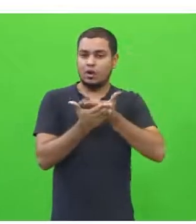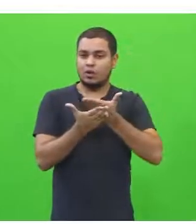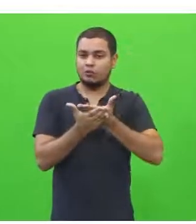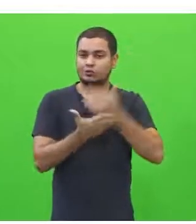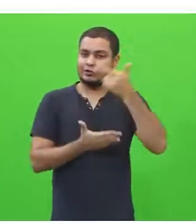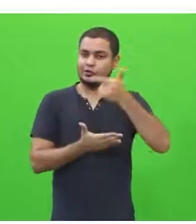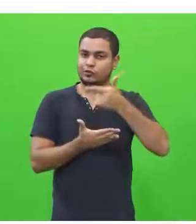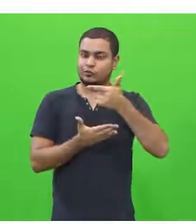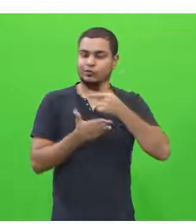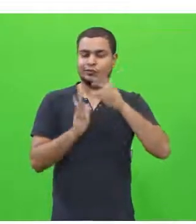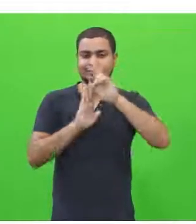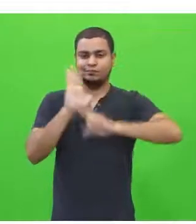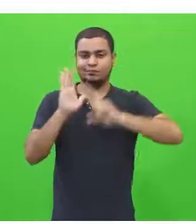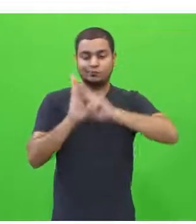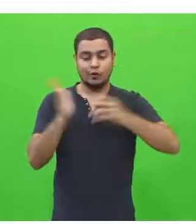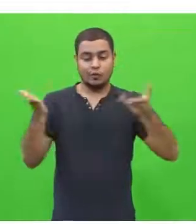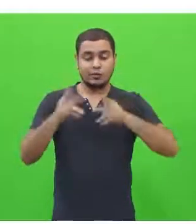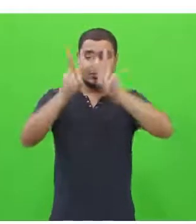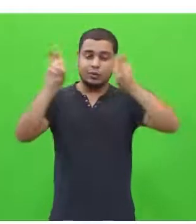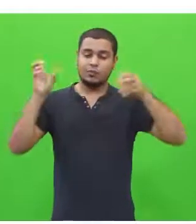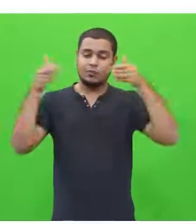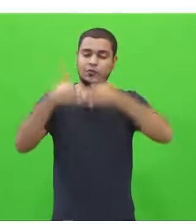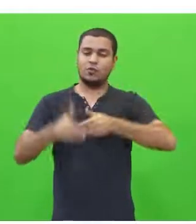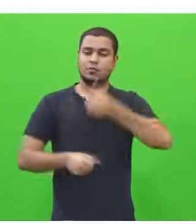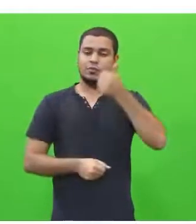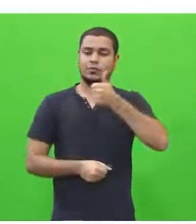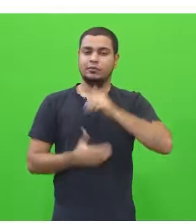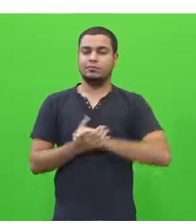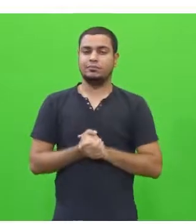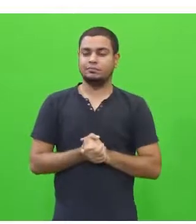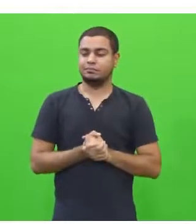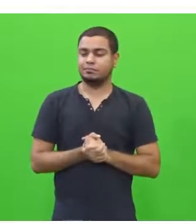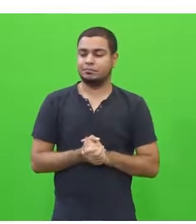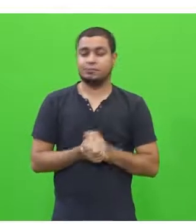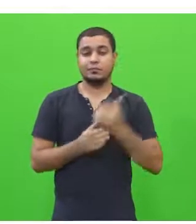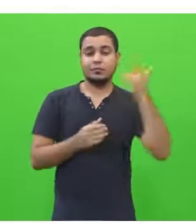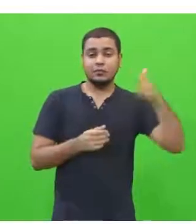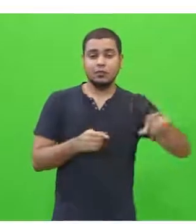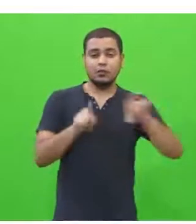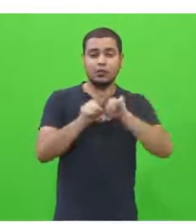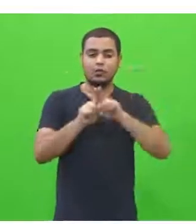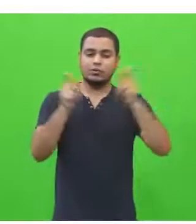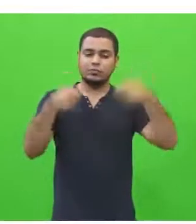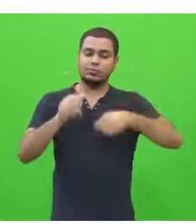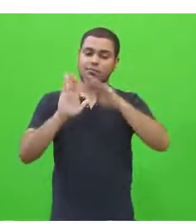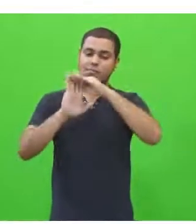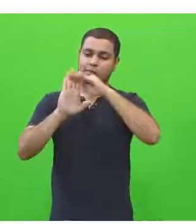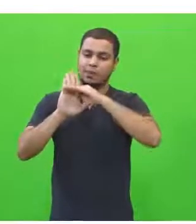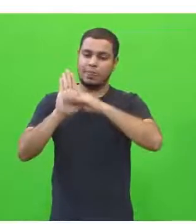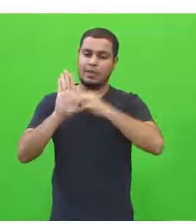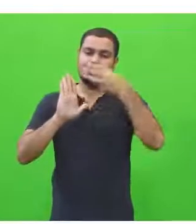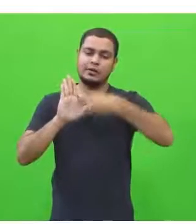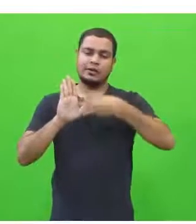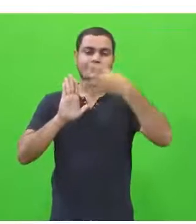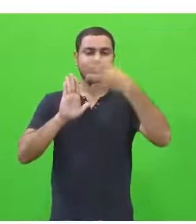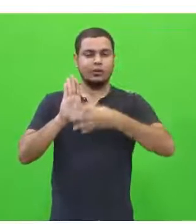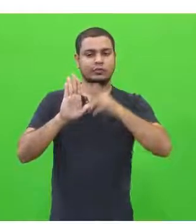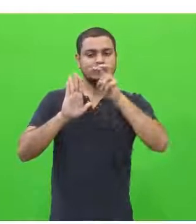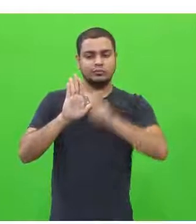segunda aula de redação. Nós vamos ter as outras competências, que é a competência 3,